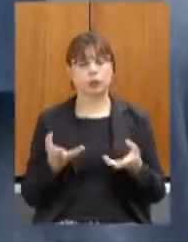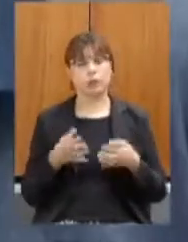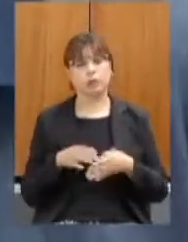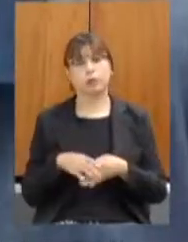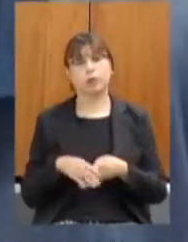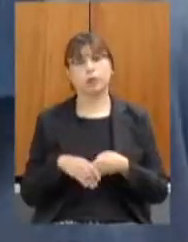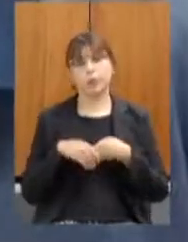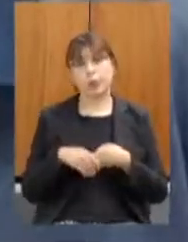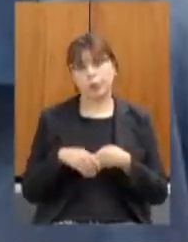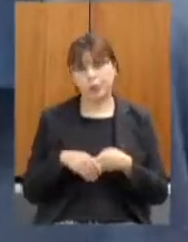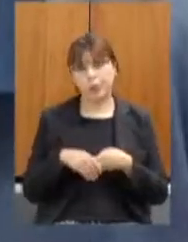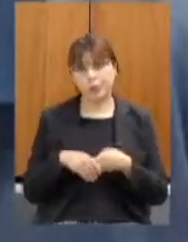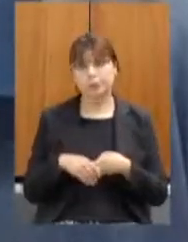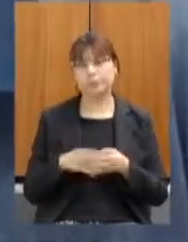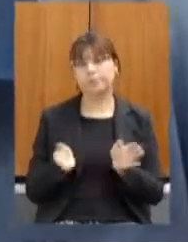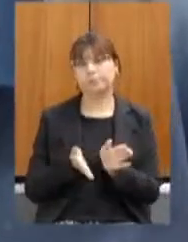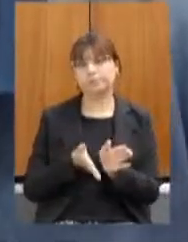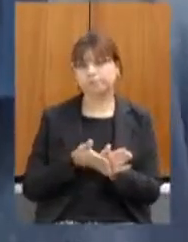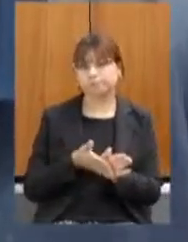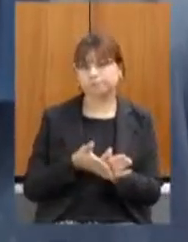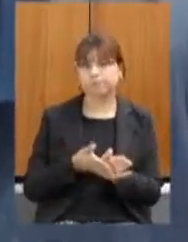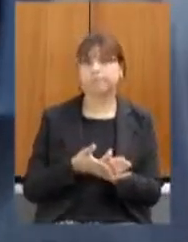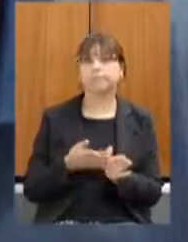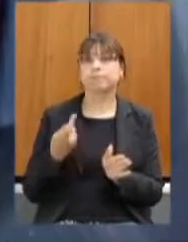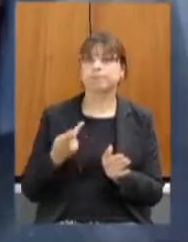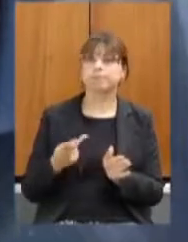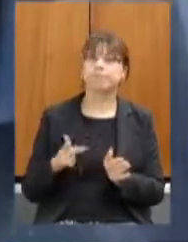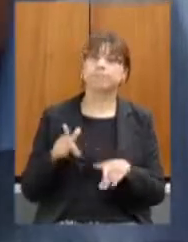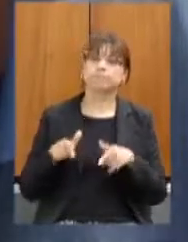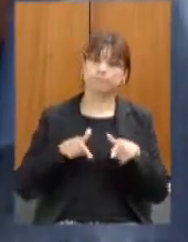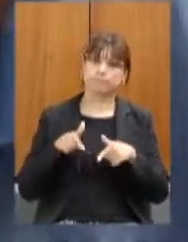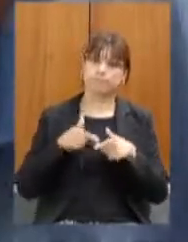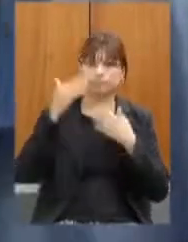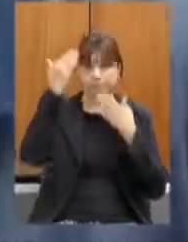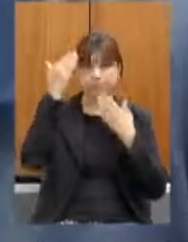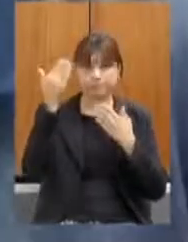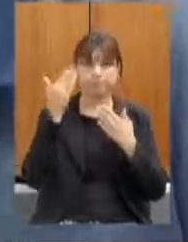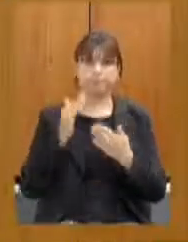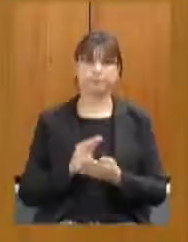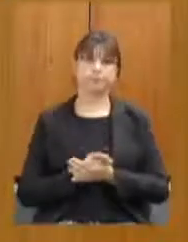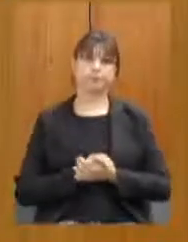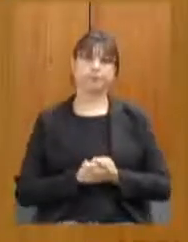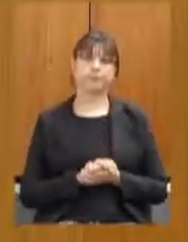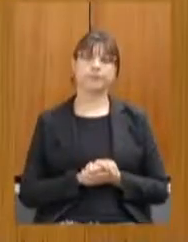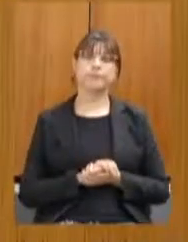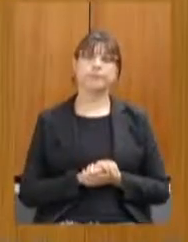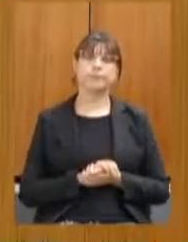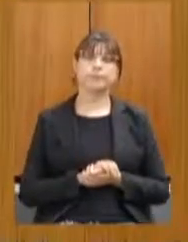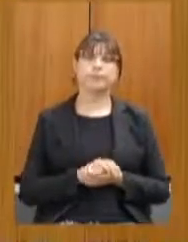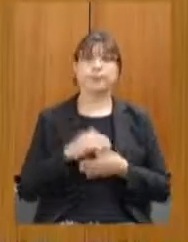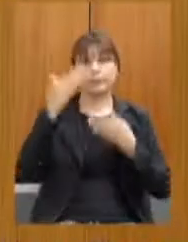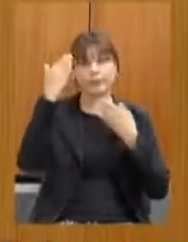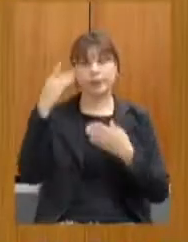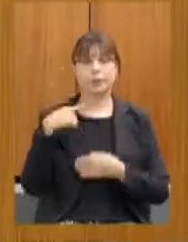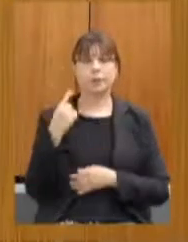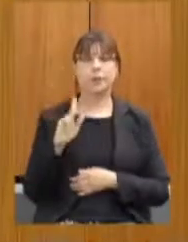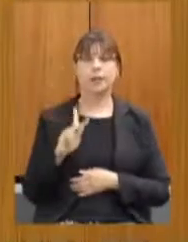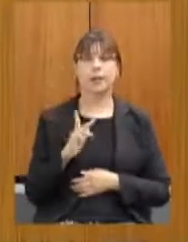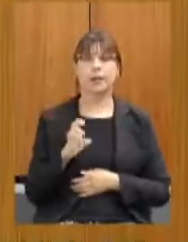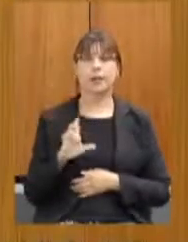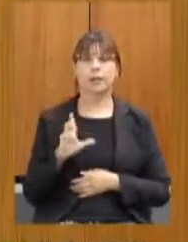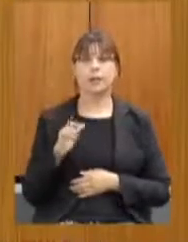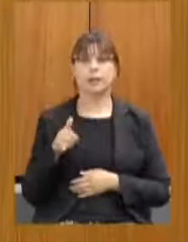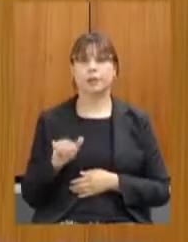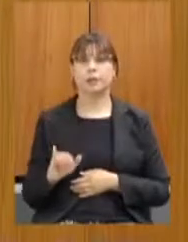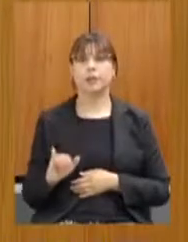cumprimentá-lo parabenizá-lo pelo de no pela dedicação então obrigada agradeço ao Deputado hely Tarquínio secretário